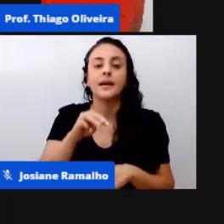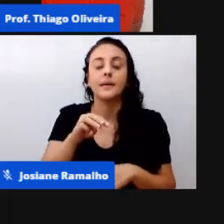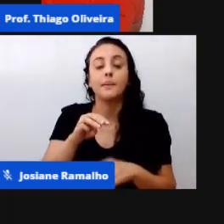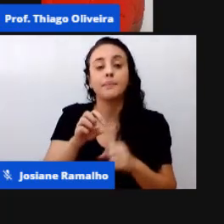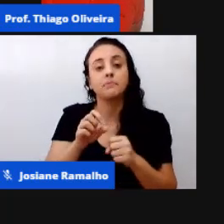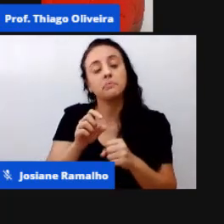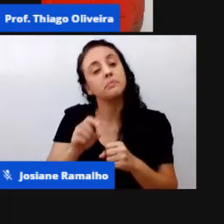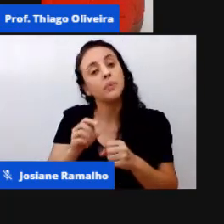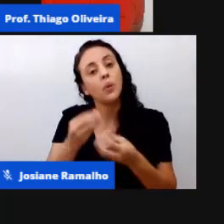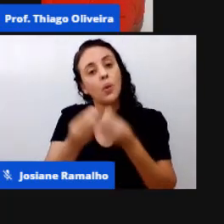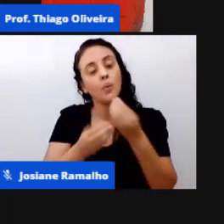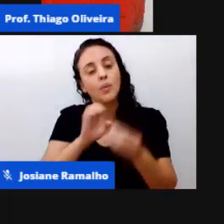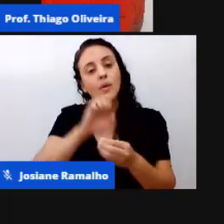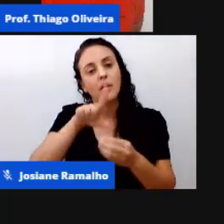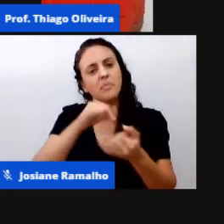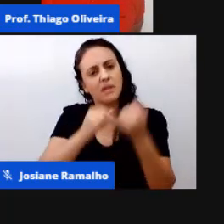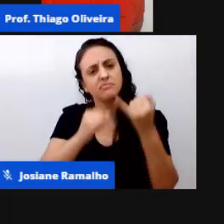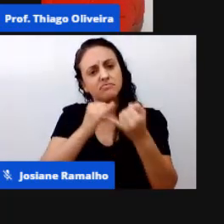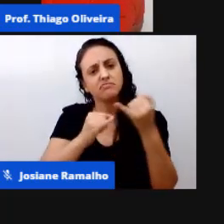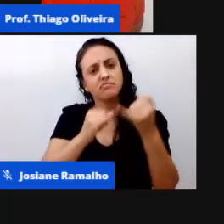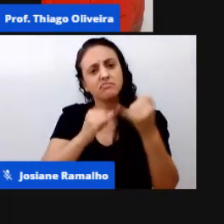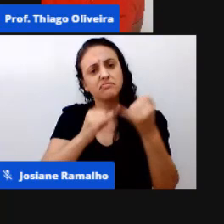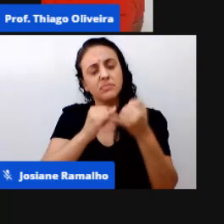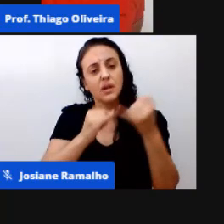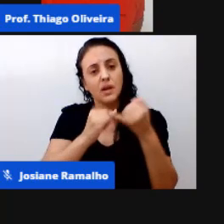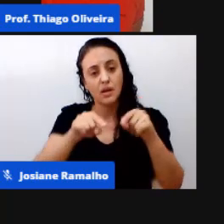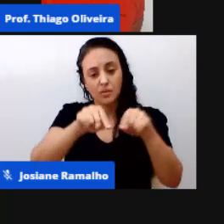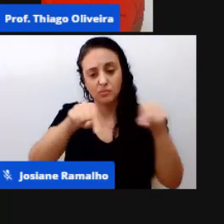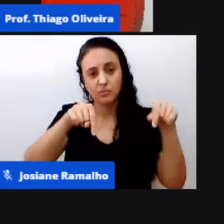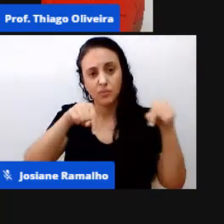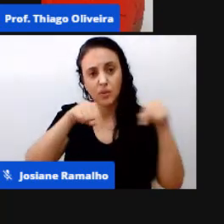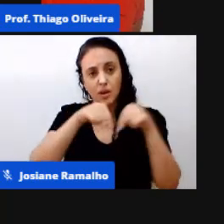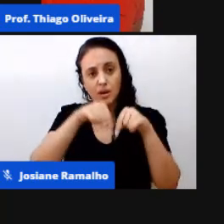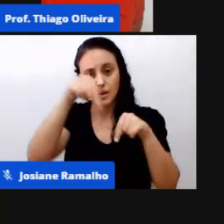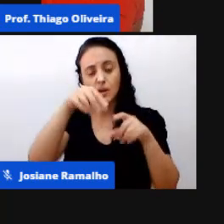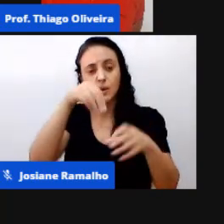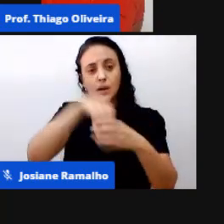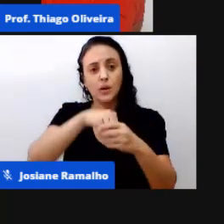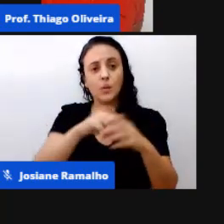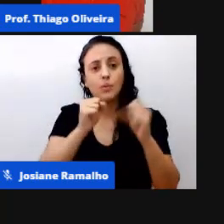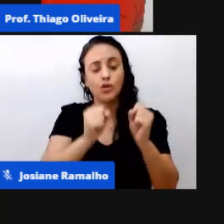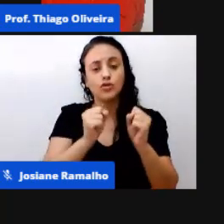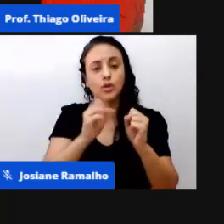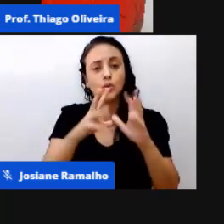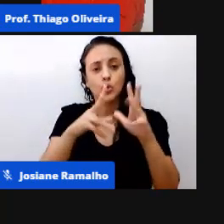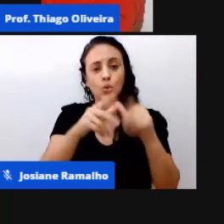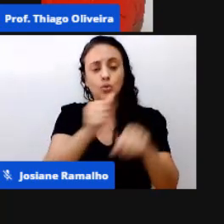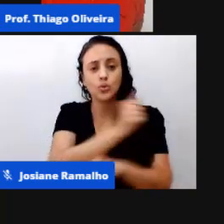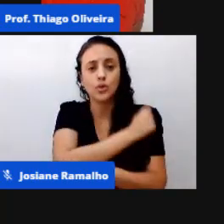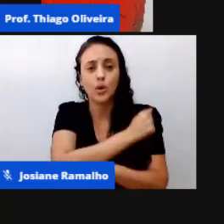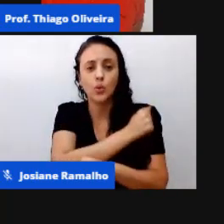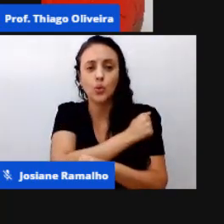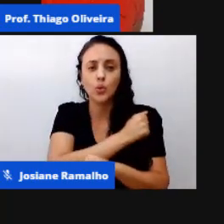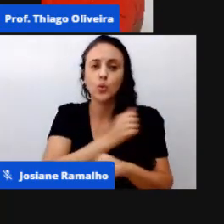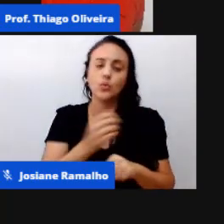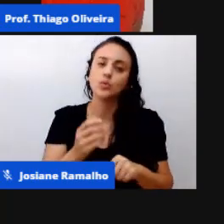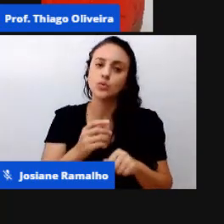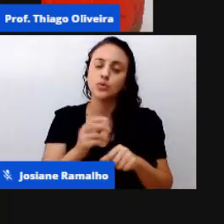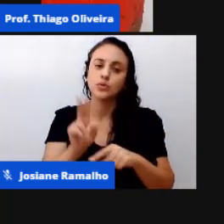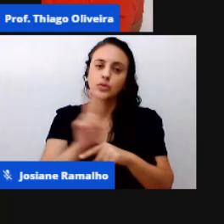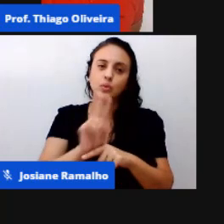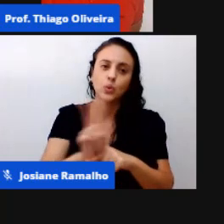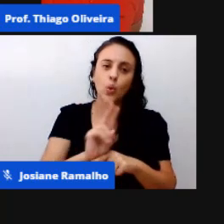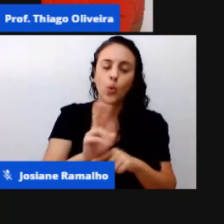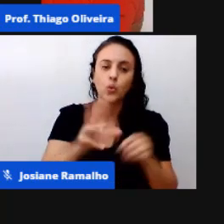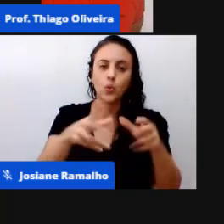permite a criação de um ambiente que unifica todos os alunos, professores e time de gestão em um só lugar, além de